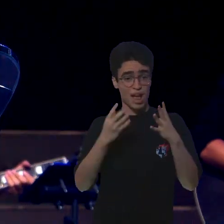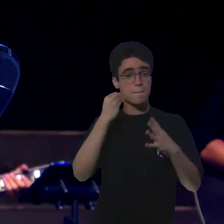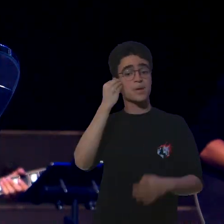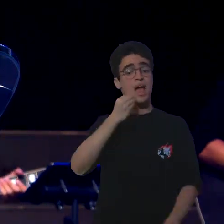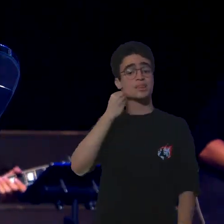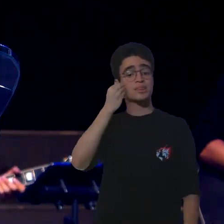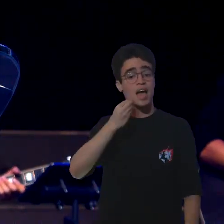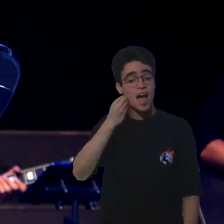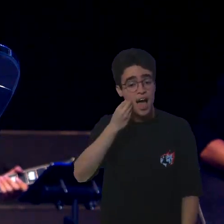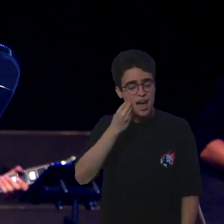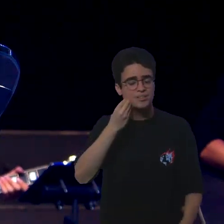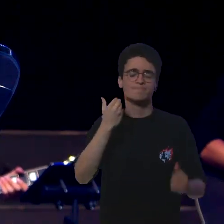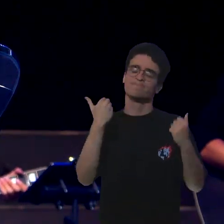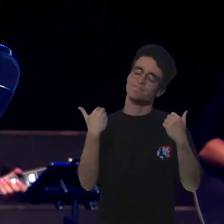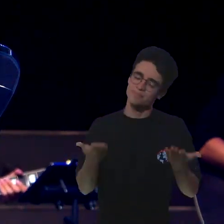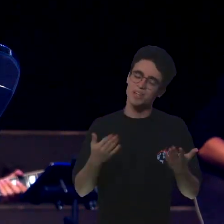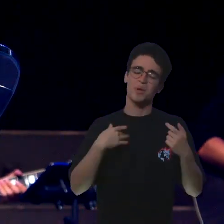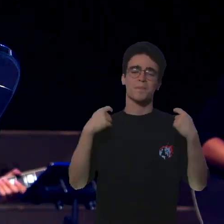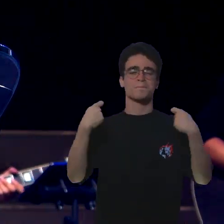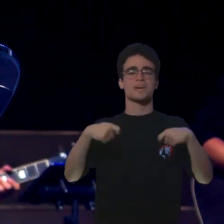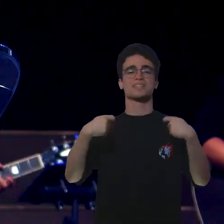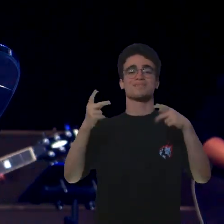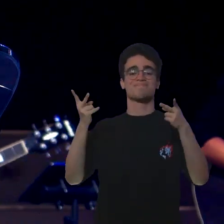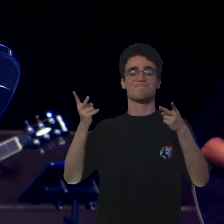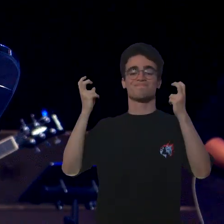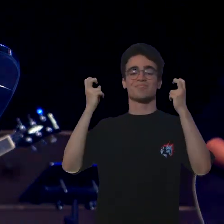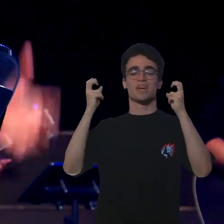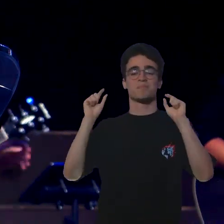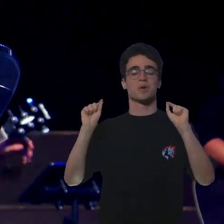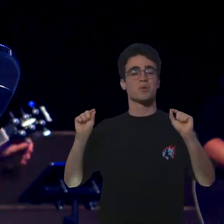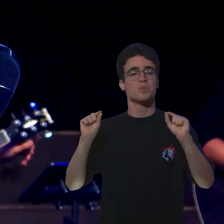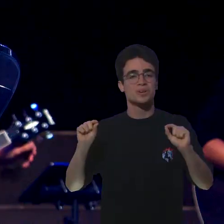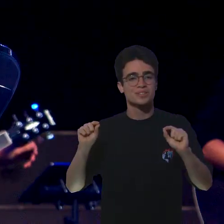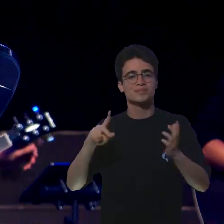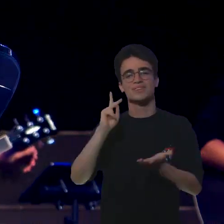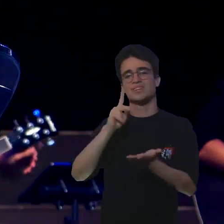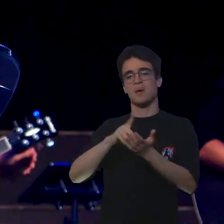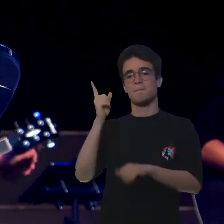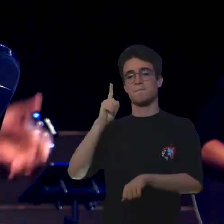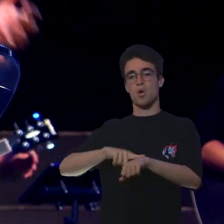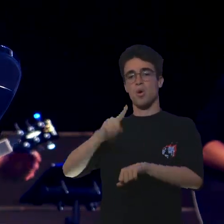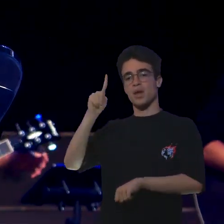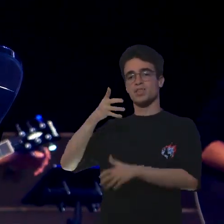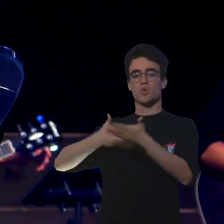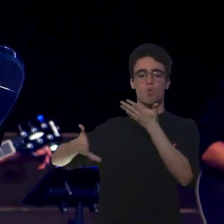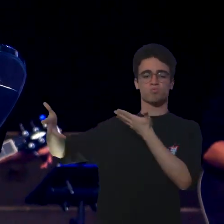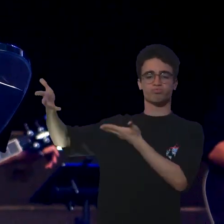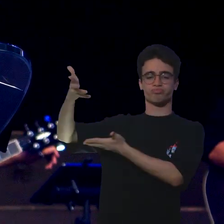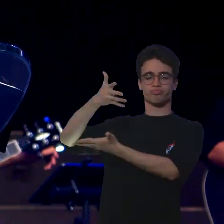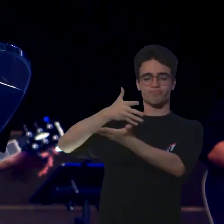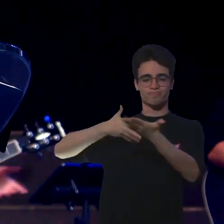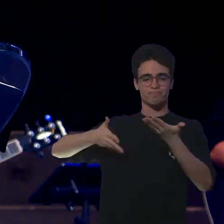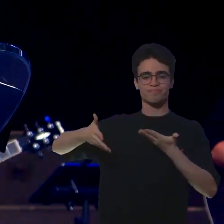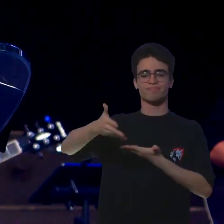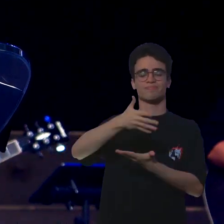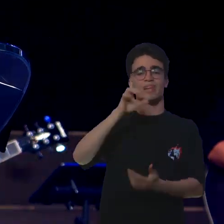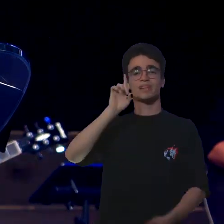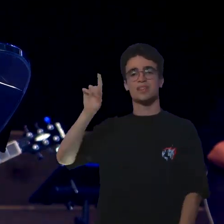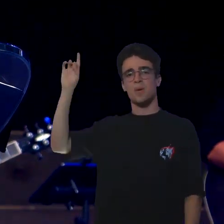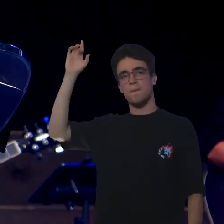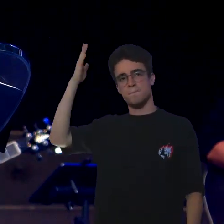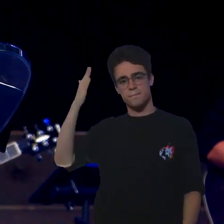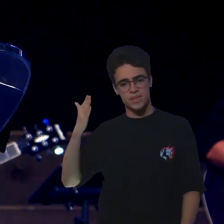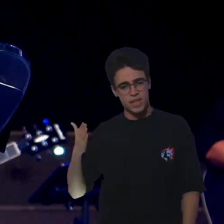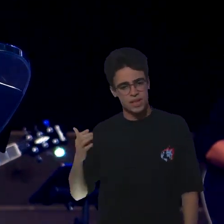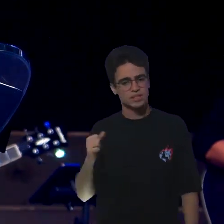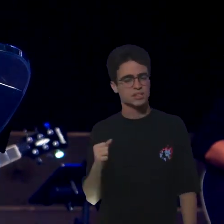eu preciso reconhecer a comunhão, reconhecer a presença do Senhor.